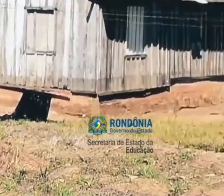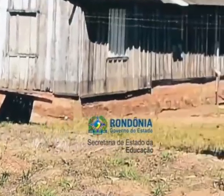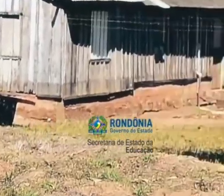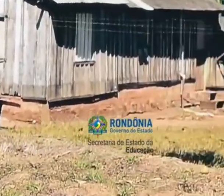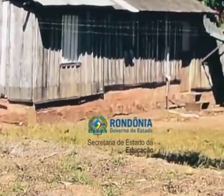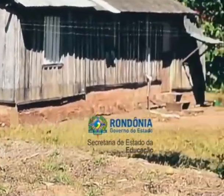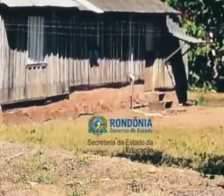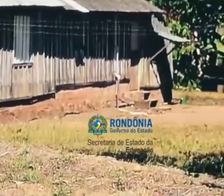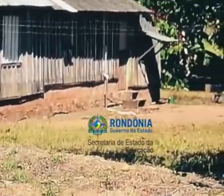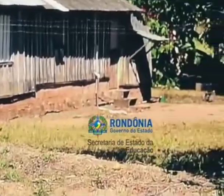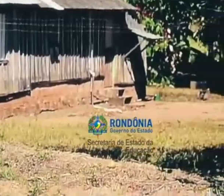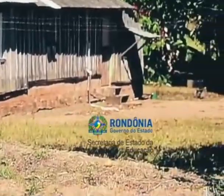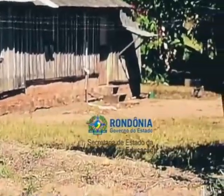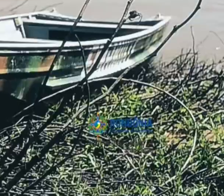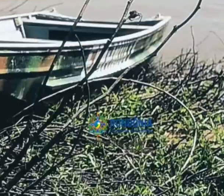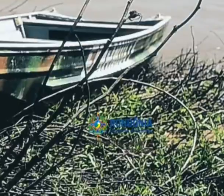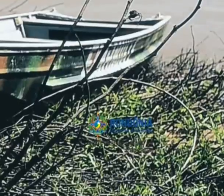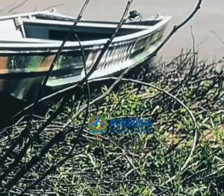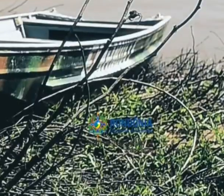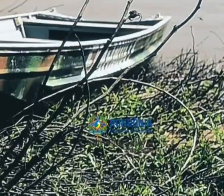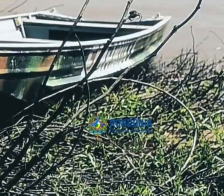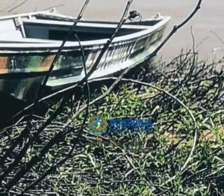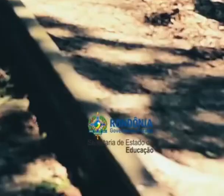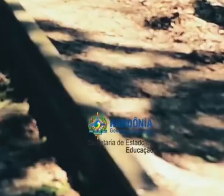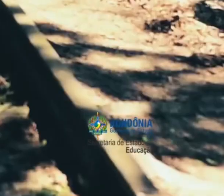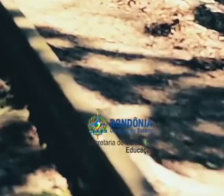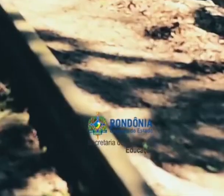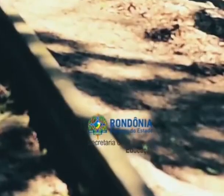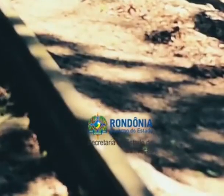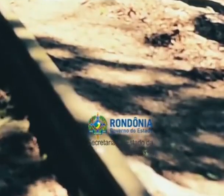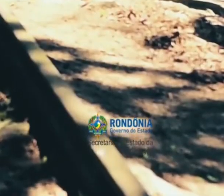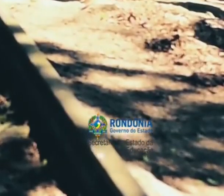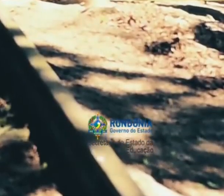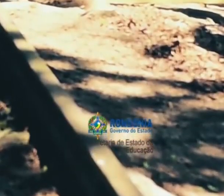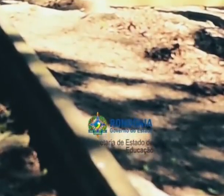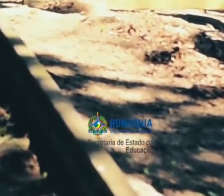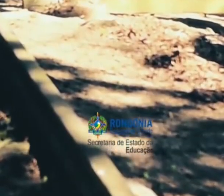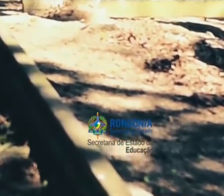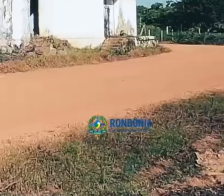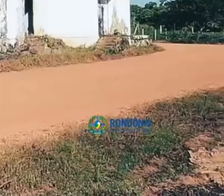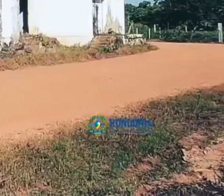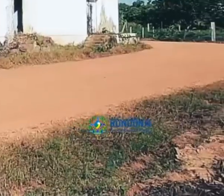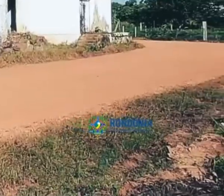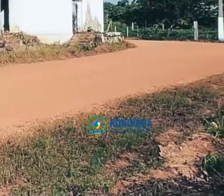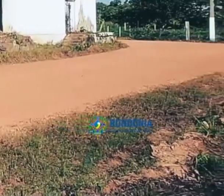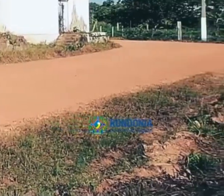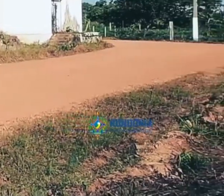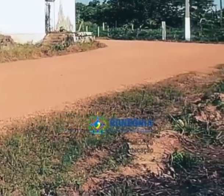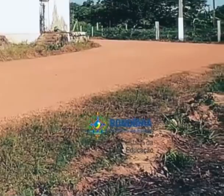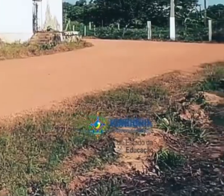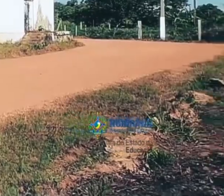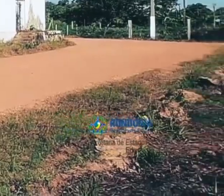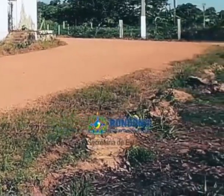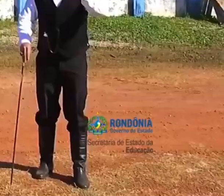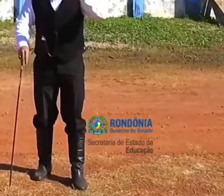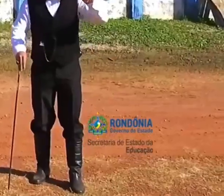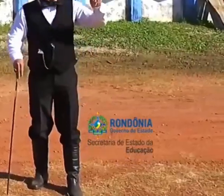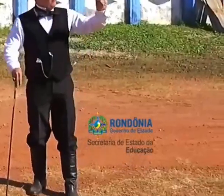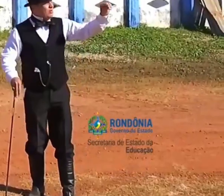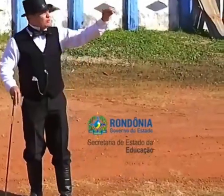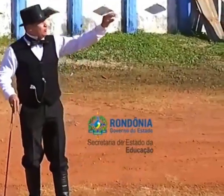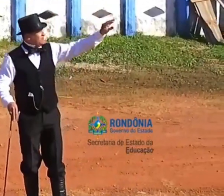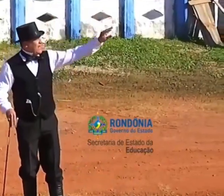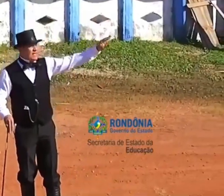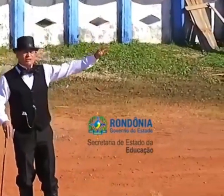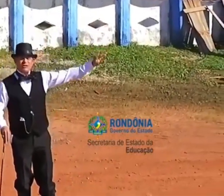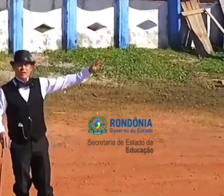Madeira-Mamoré. Aqui nesse local desembarcava a borracha, o caucho e a castanhas,